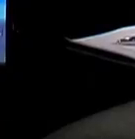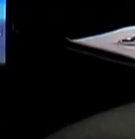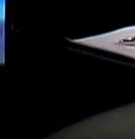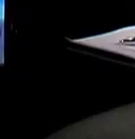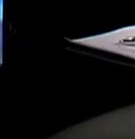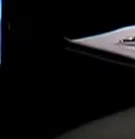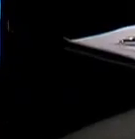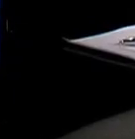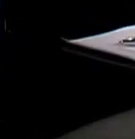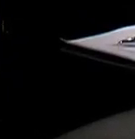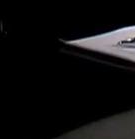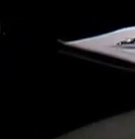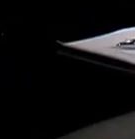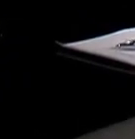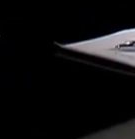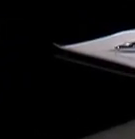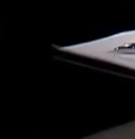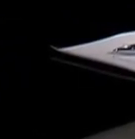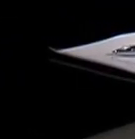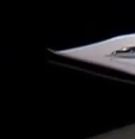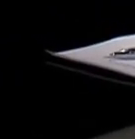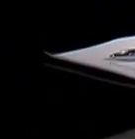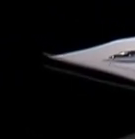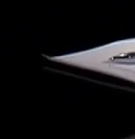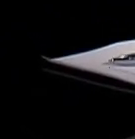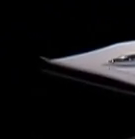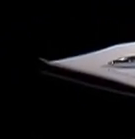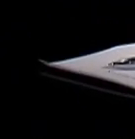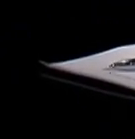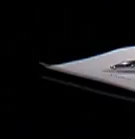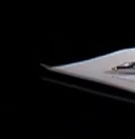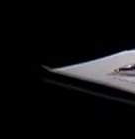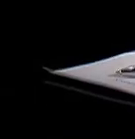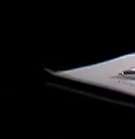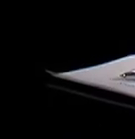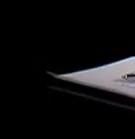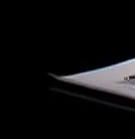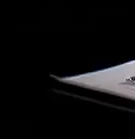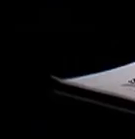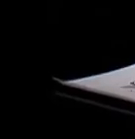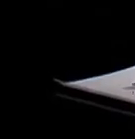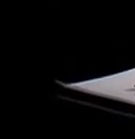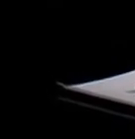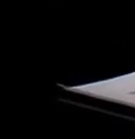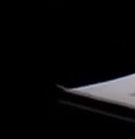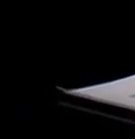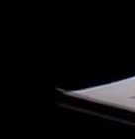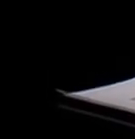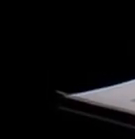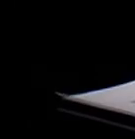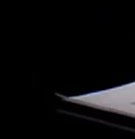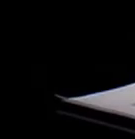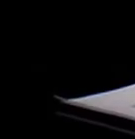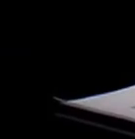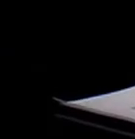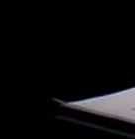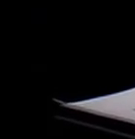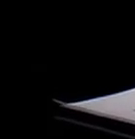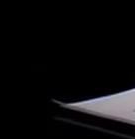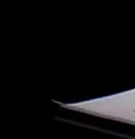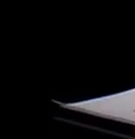vamos visitar? Que lugar nós vamos conhecer?